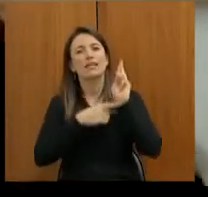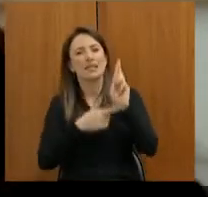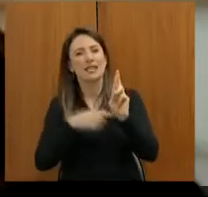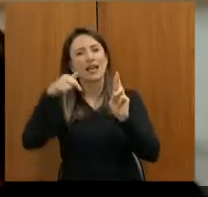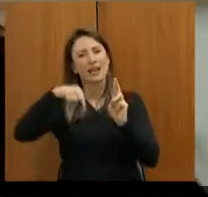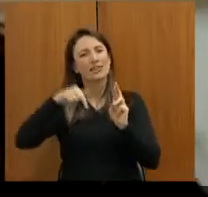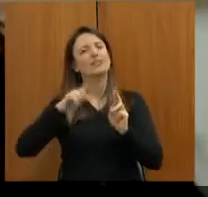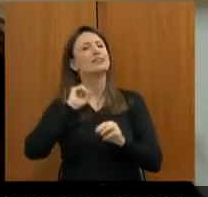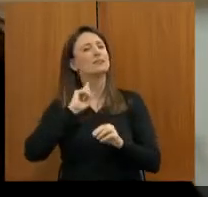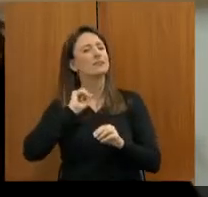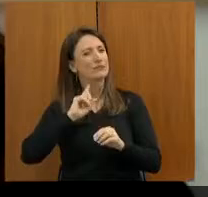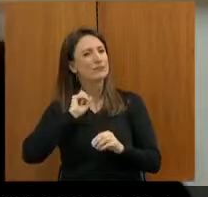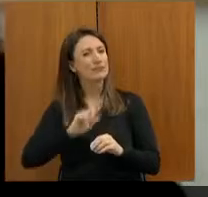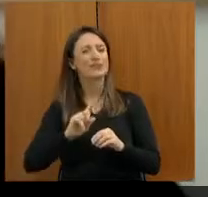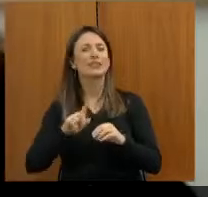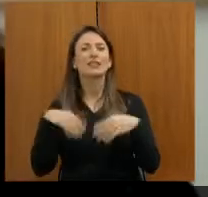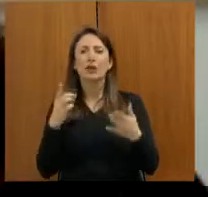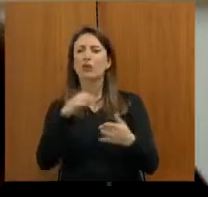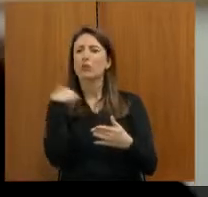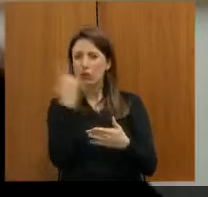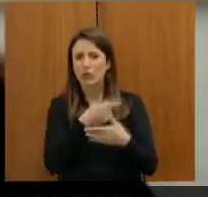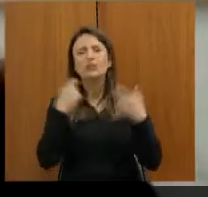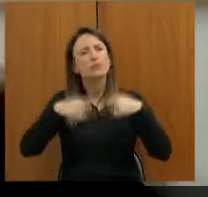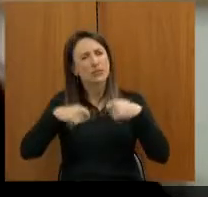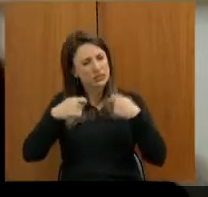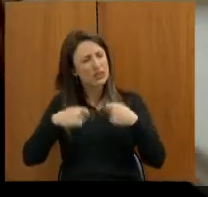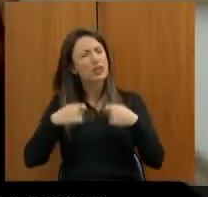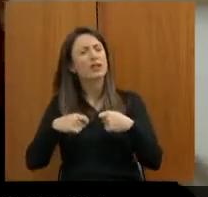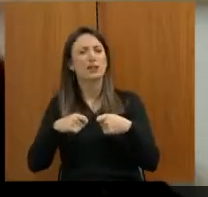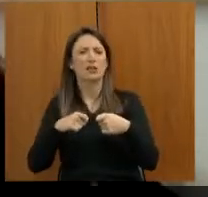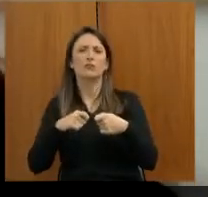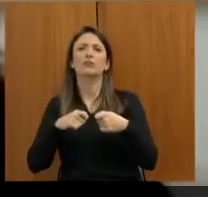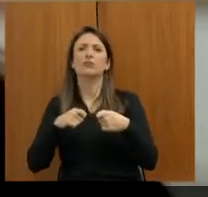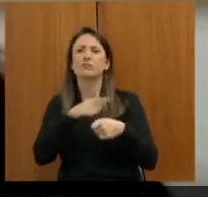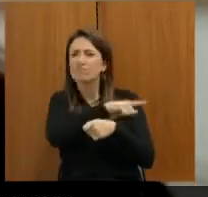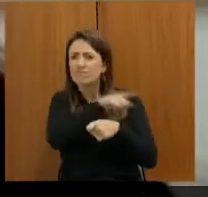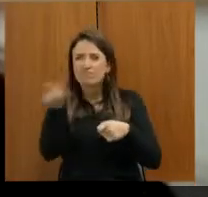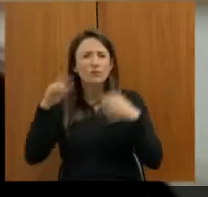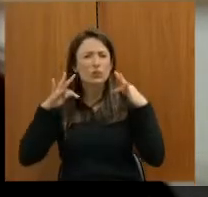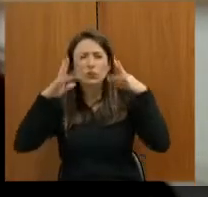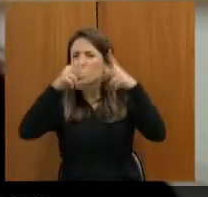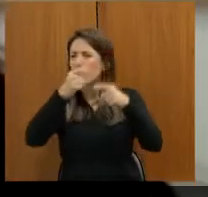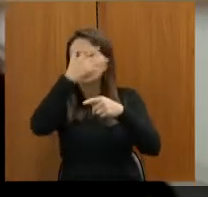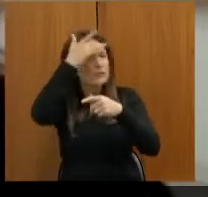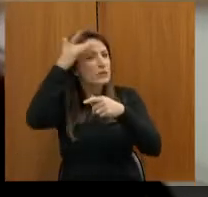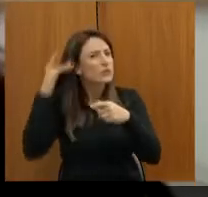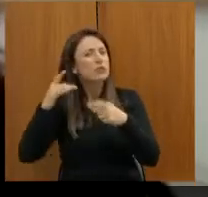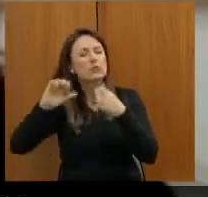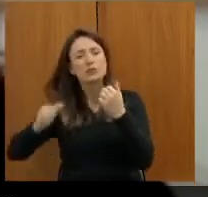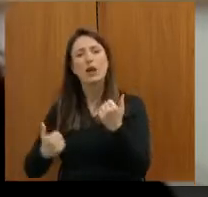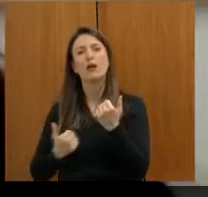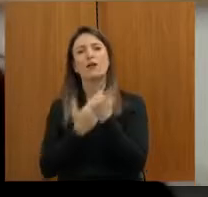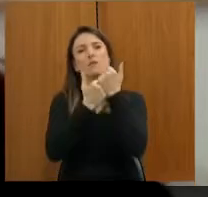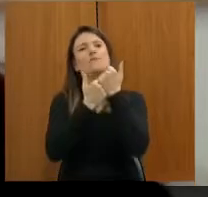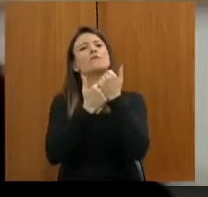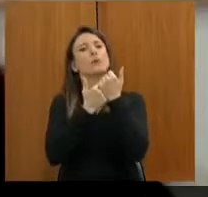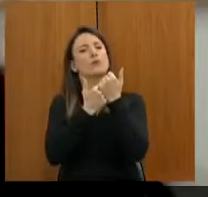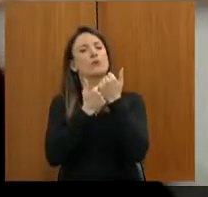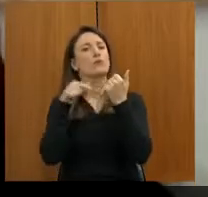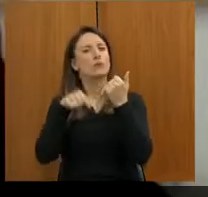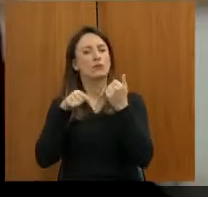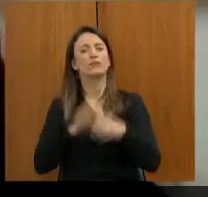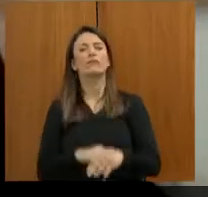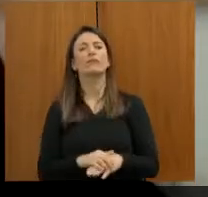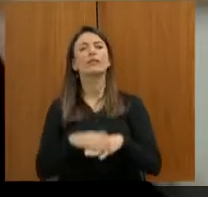mesmo é pontar com apoio de todas e todos nessa nessa temática de sempre andamento